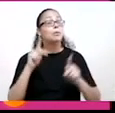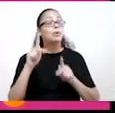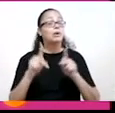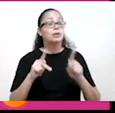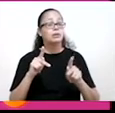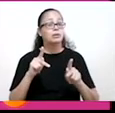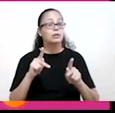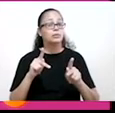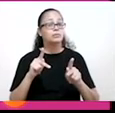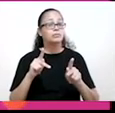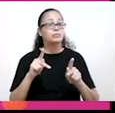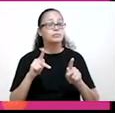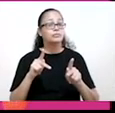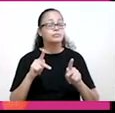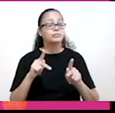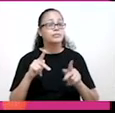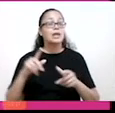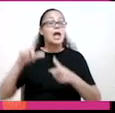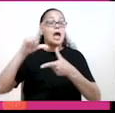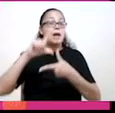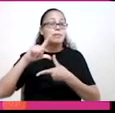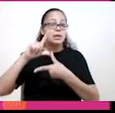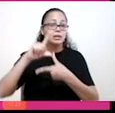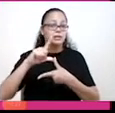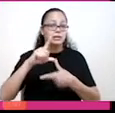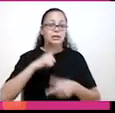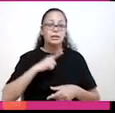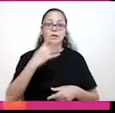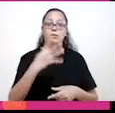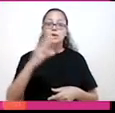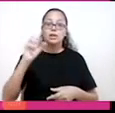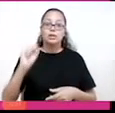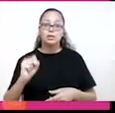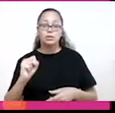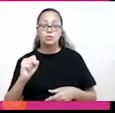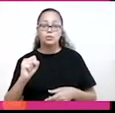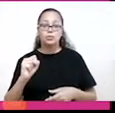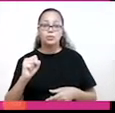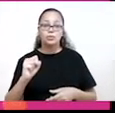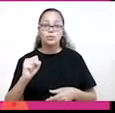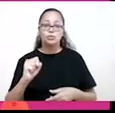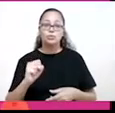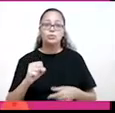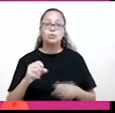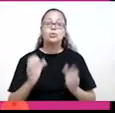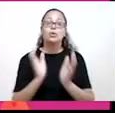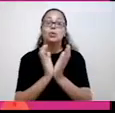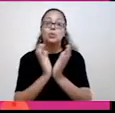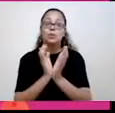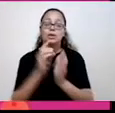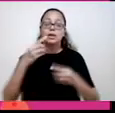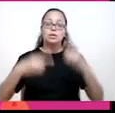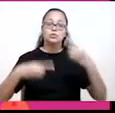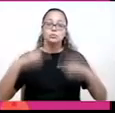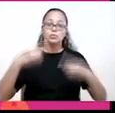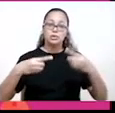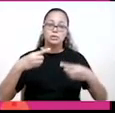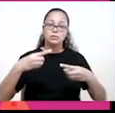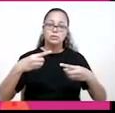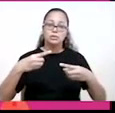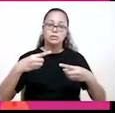população. A América Latina ela tem 48 unidades políticas entre países independentes e possessões, né? Ou seja, regiões que